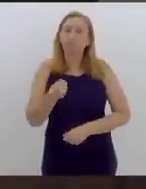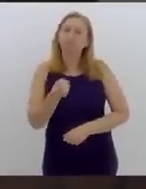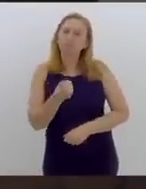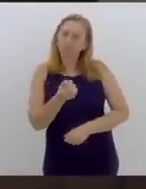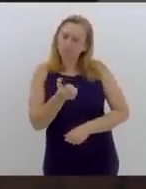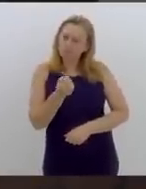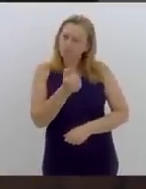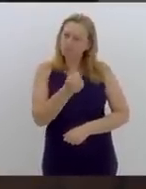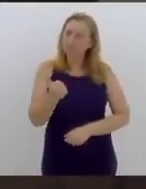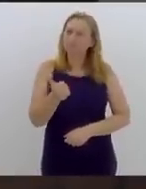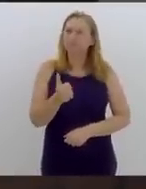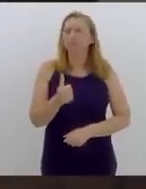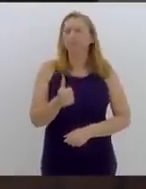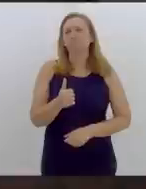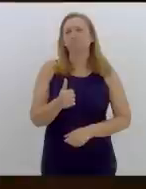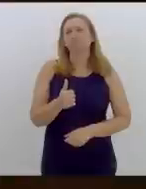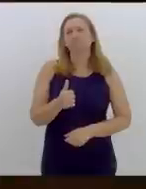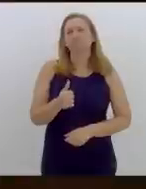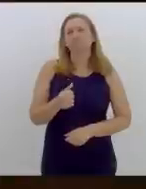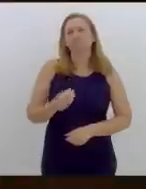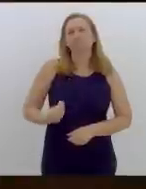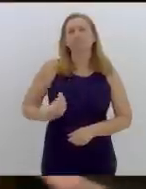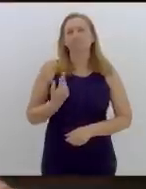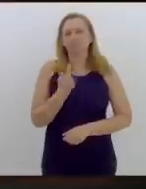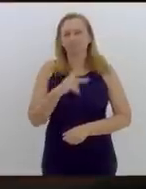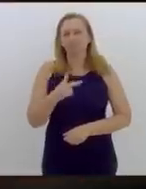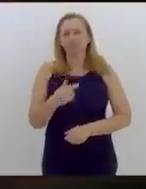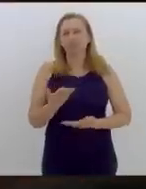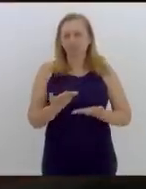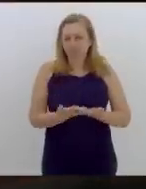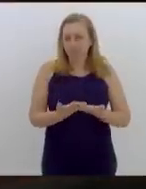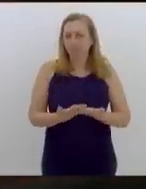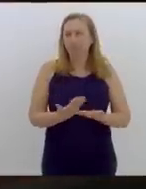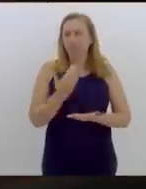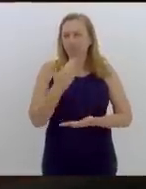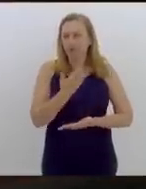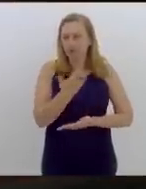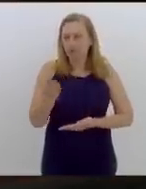o que nos resta da nossa vida da vida deles aí por gentileza eu Agradeço Ao Senhor Coronel